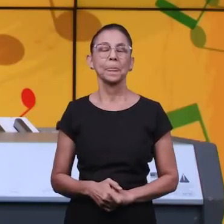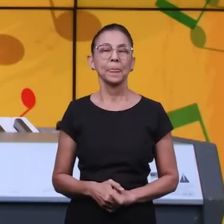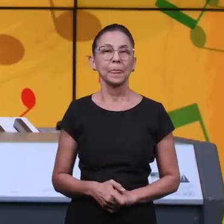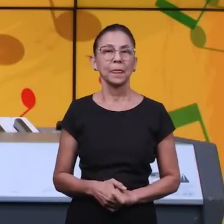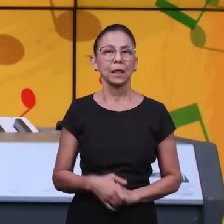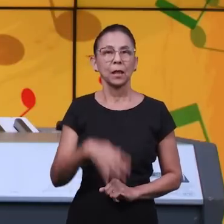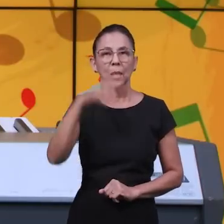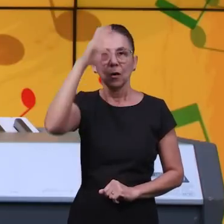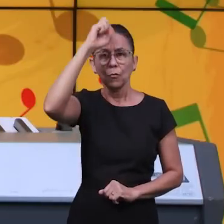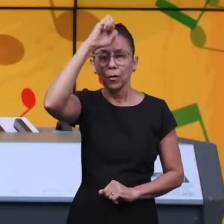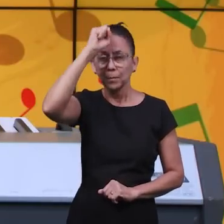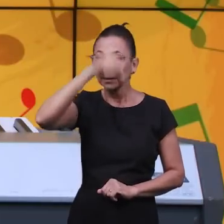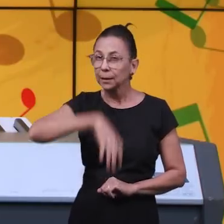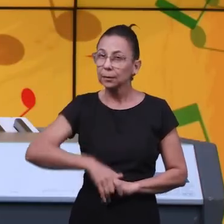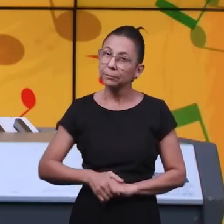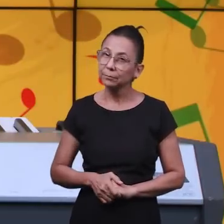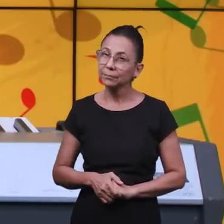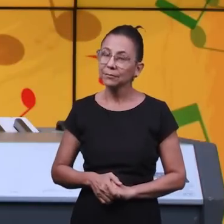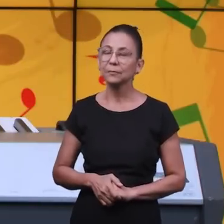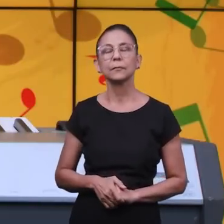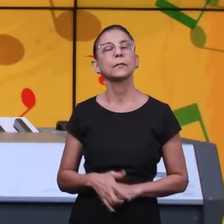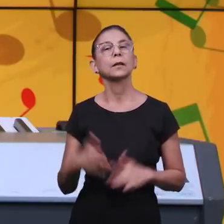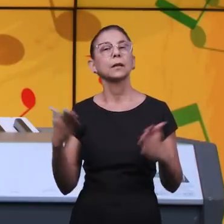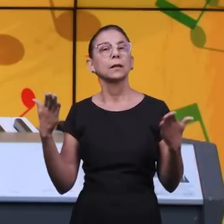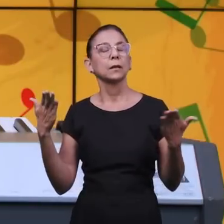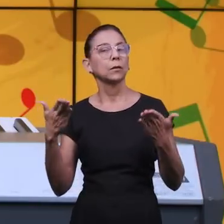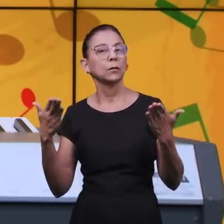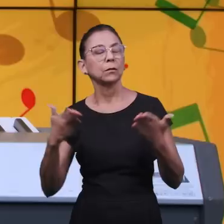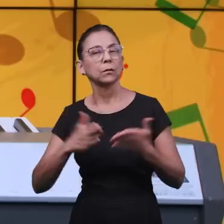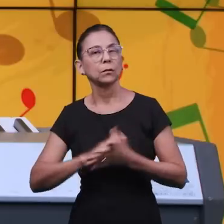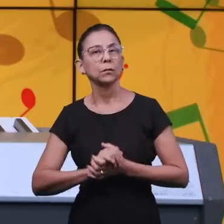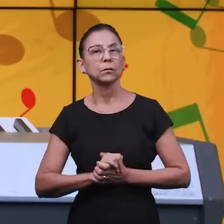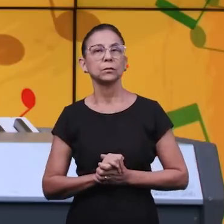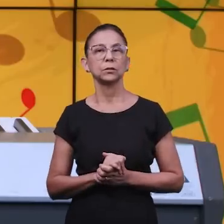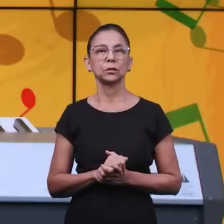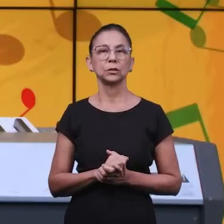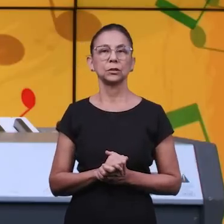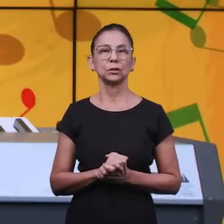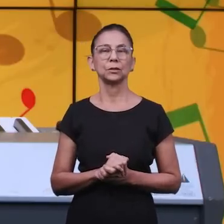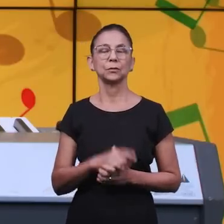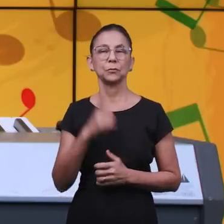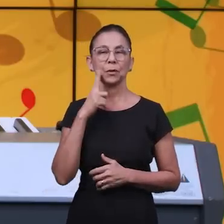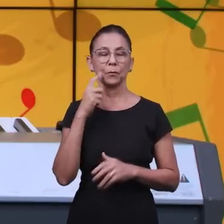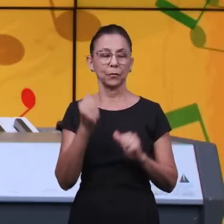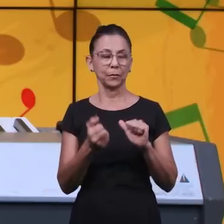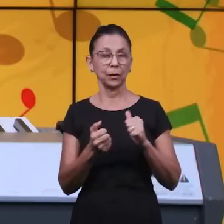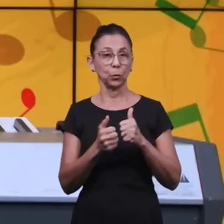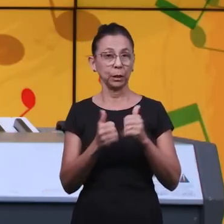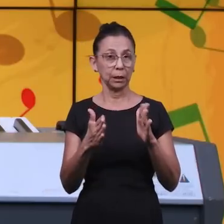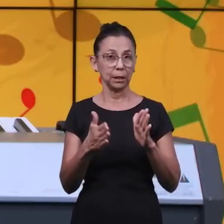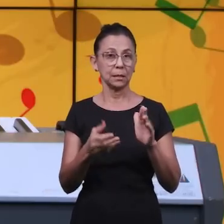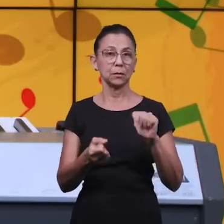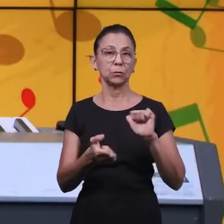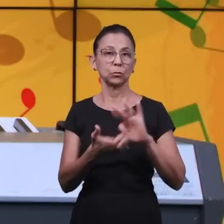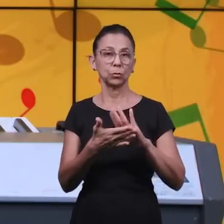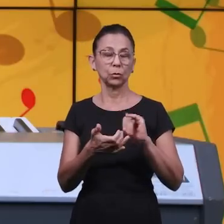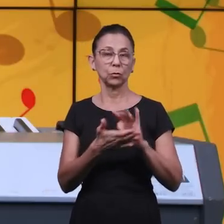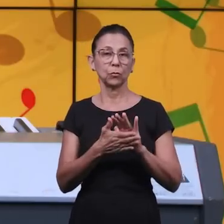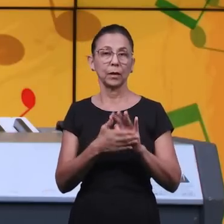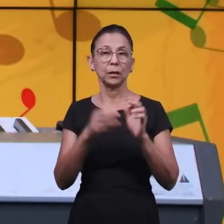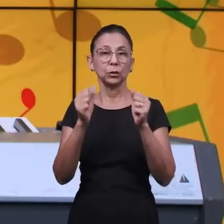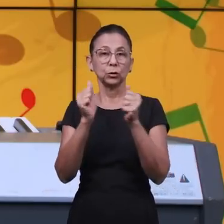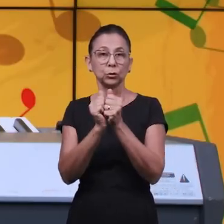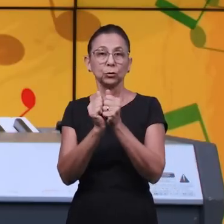vamos aprender mais um pouco? Hoje vamos passar a introdução do louvor ao lado de Deus para